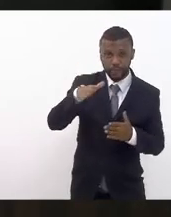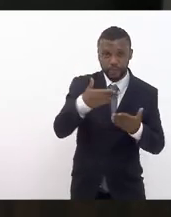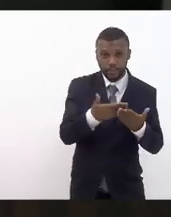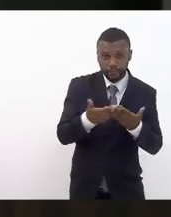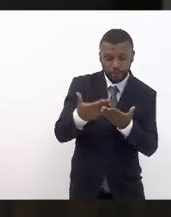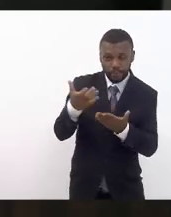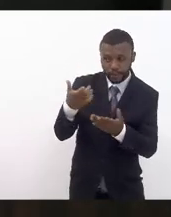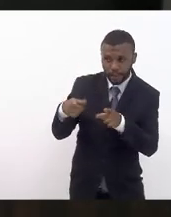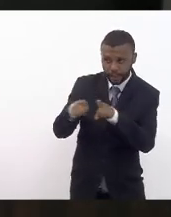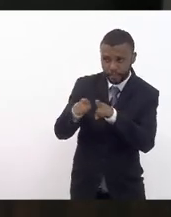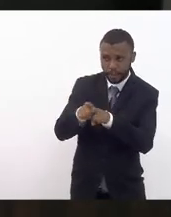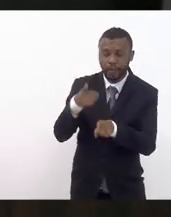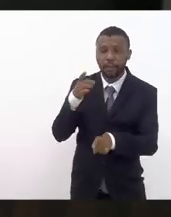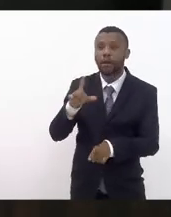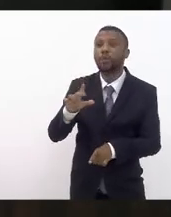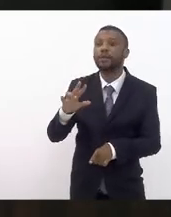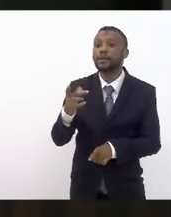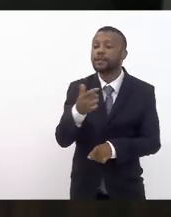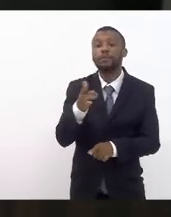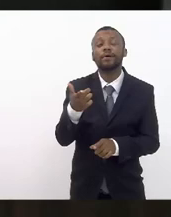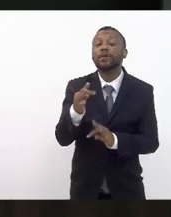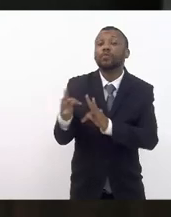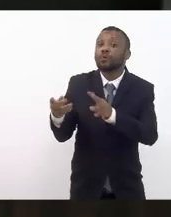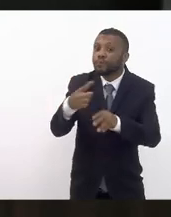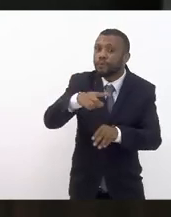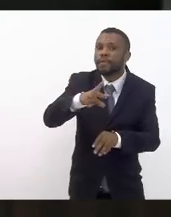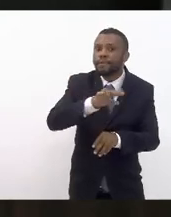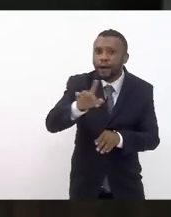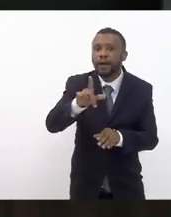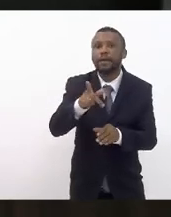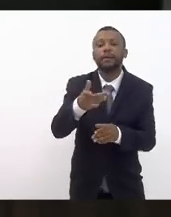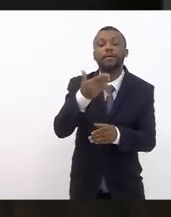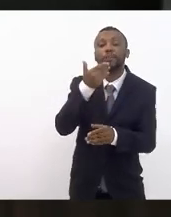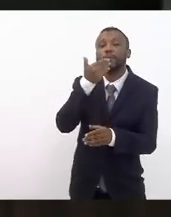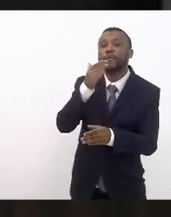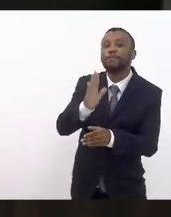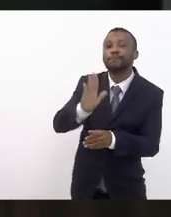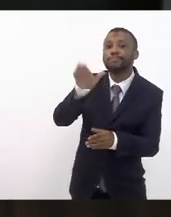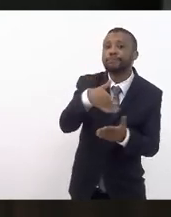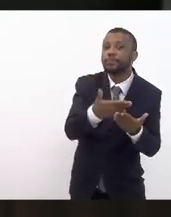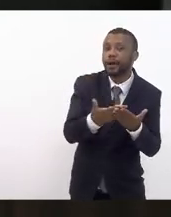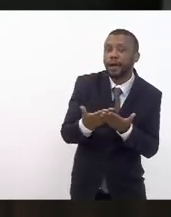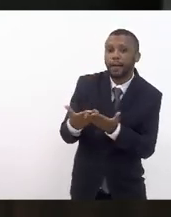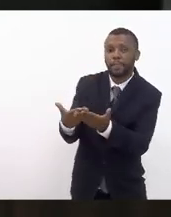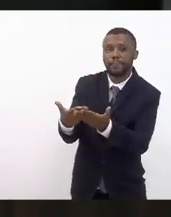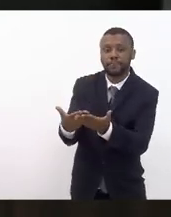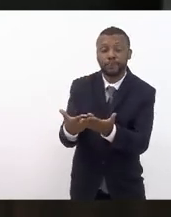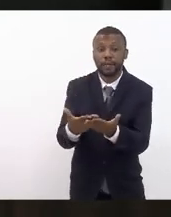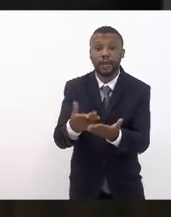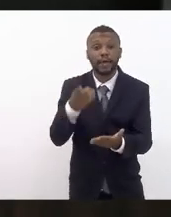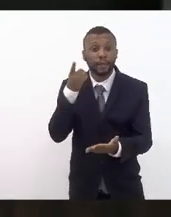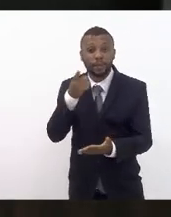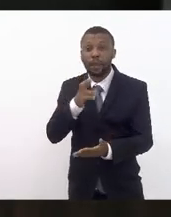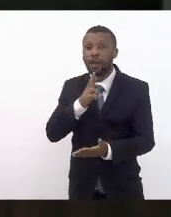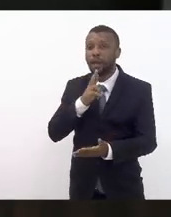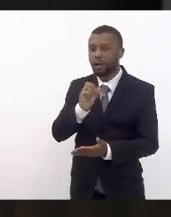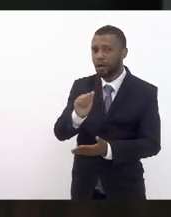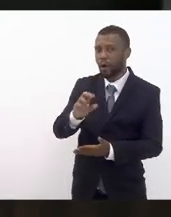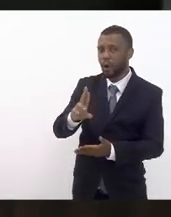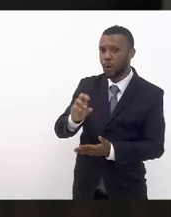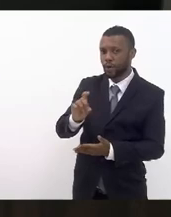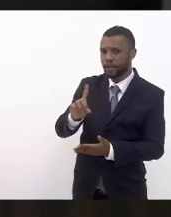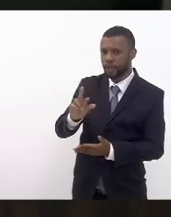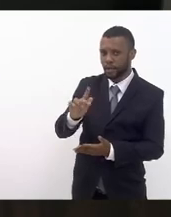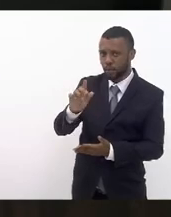quer fazer também? Então, aí eu vou deixar todo mundo fazer o encaminhamento. Tem problema nenhum. Não. Deputado Rodrigo, deixa o coisa e volta o encaminhamento. Tem problema